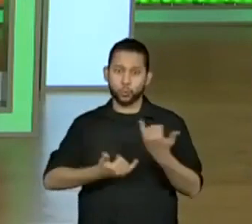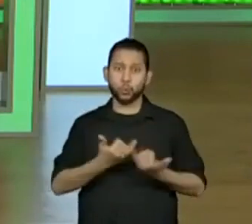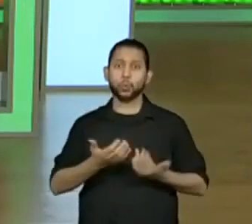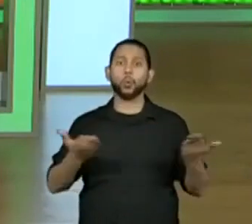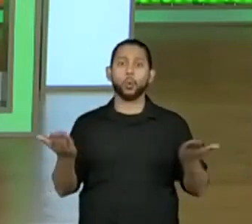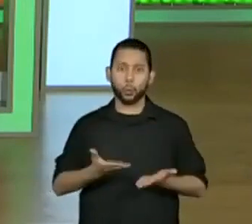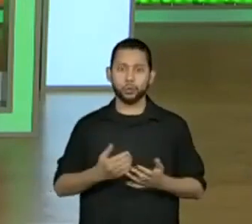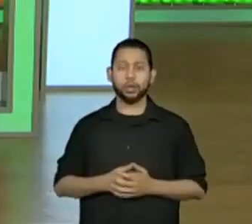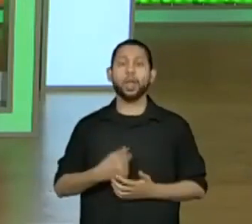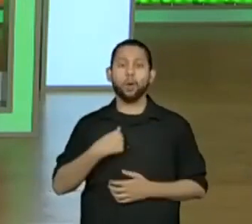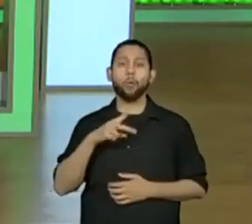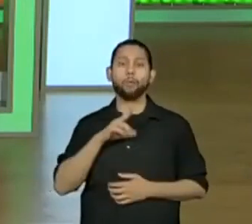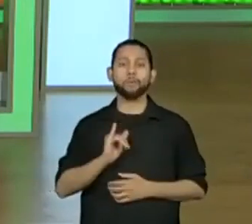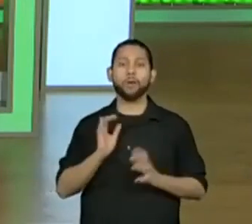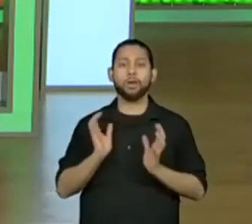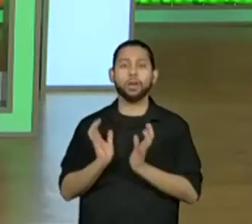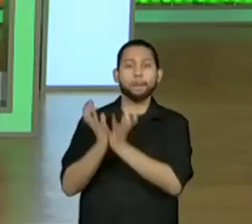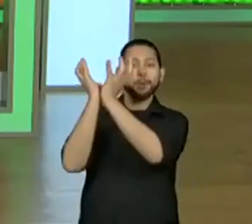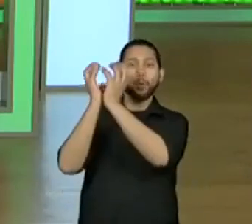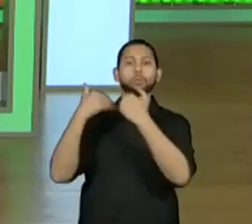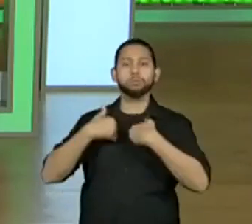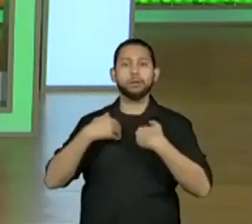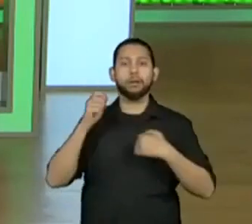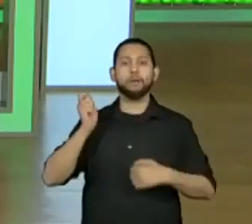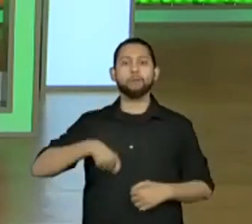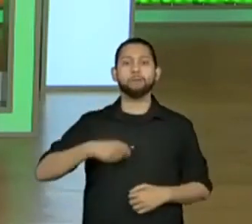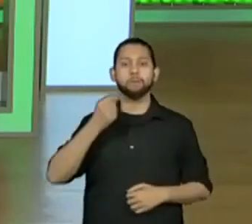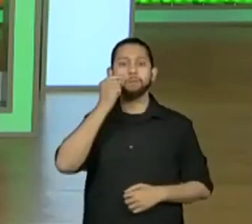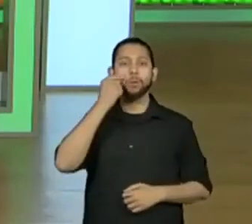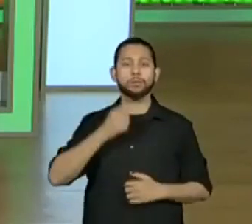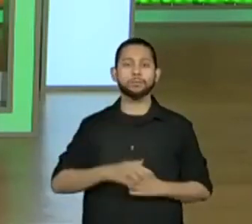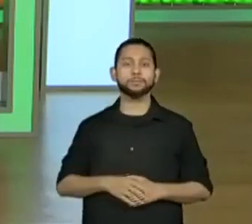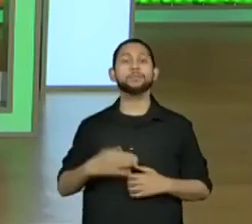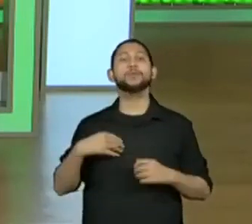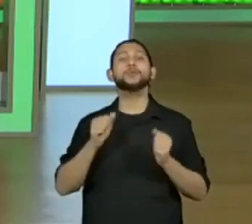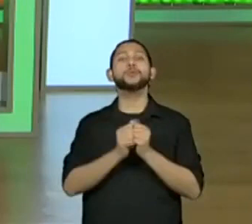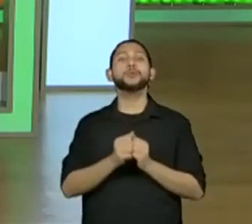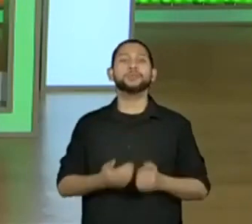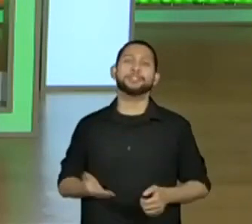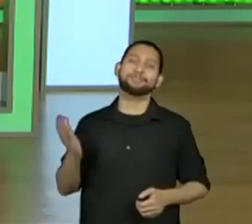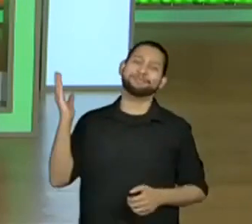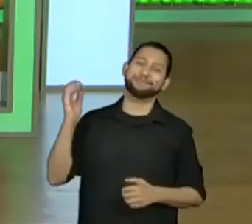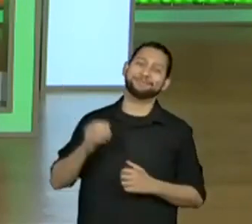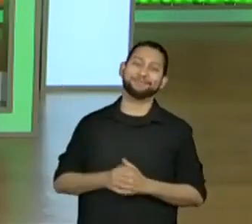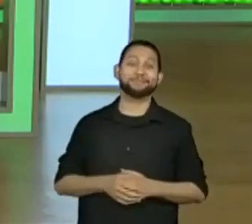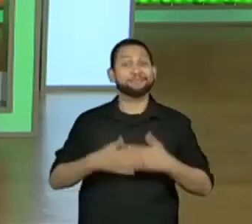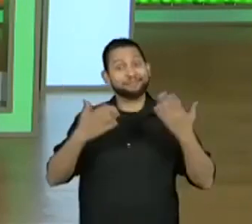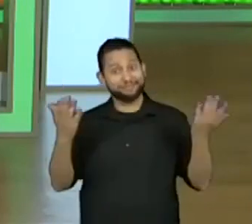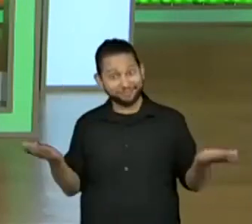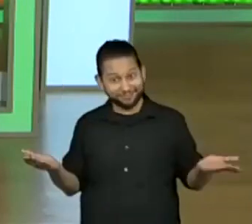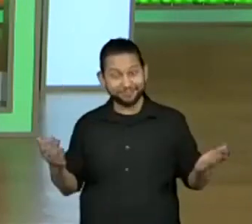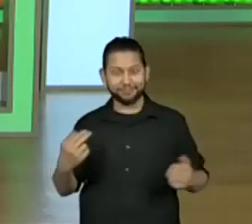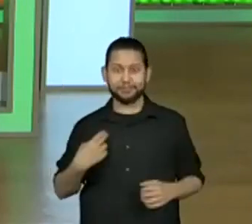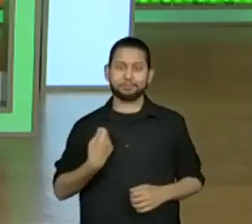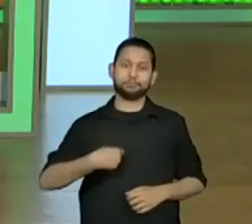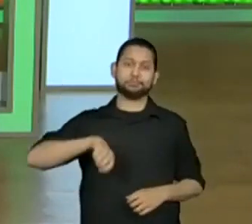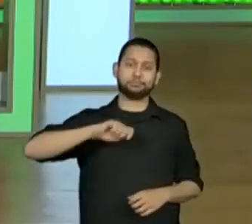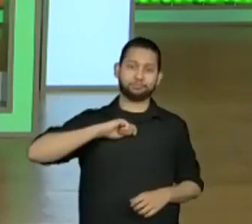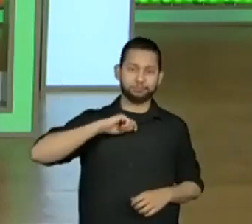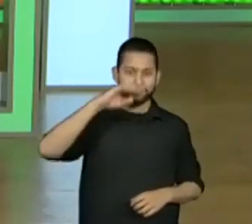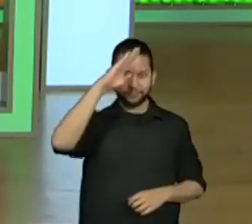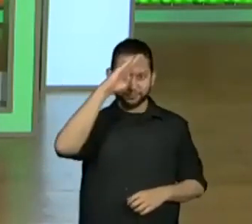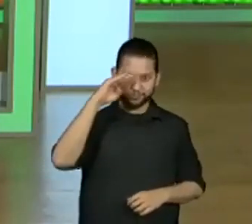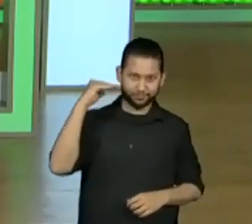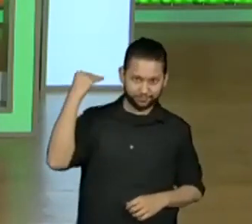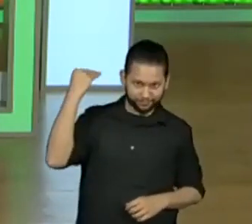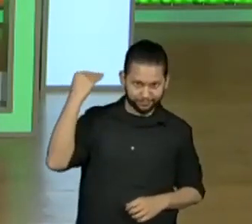vou falar, tá? Eu vim pra ganhar. E hoje eu tenho uma parceira. Tenho uma parceira, professora Regiane,